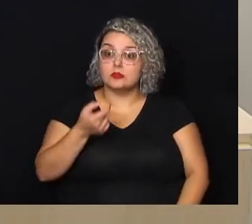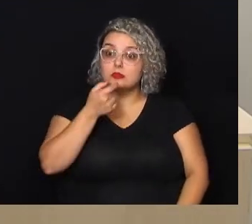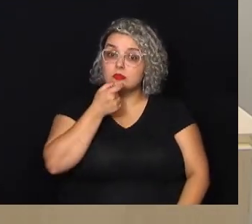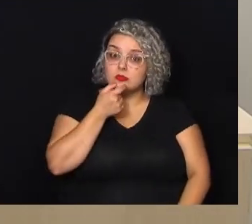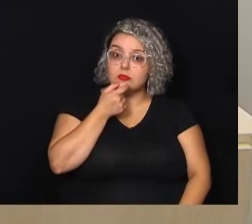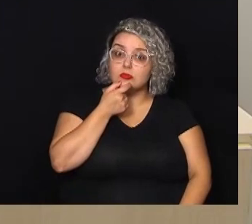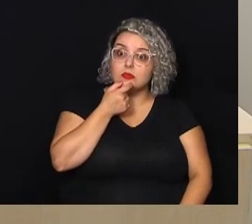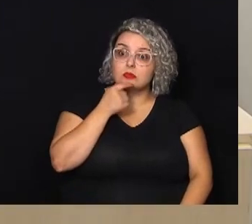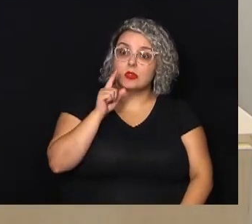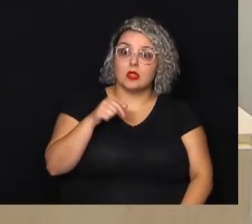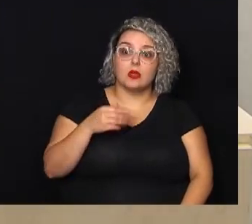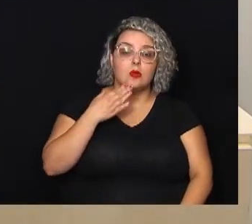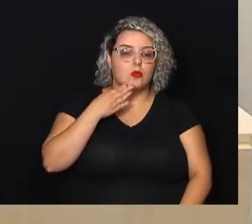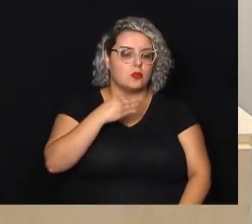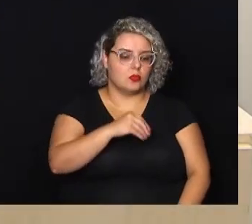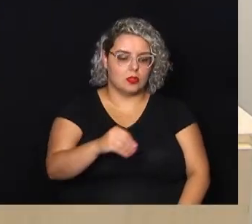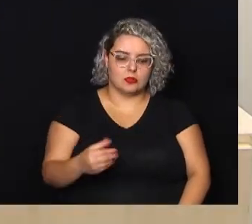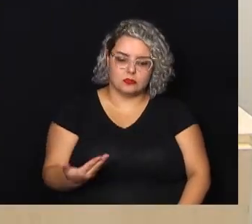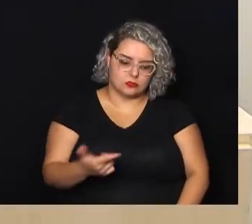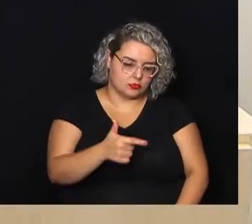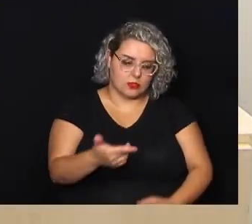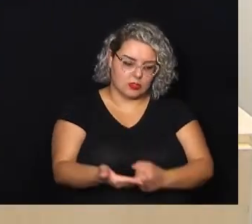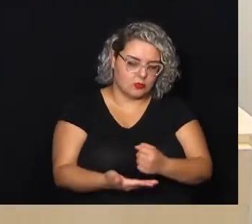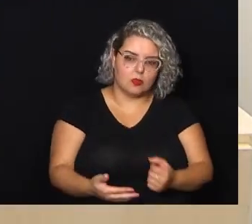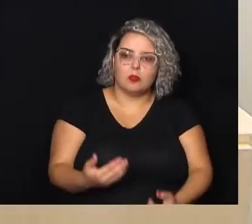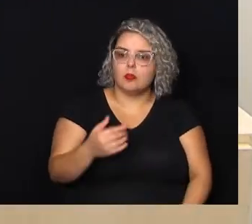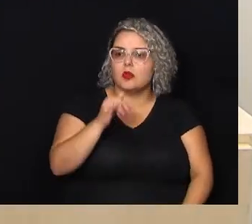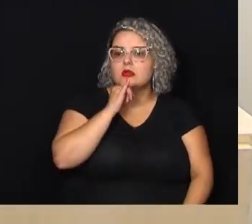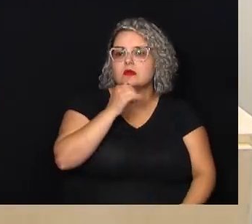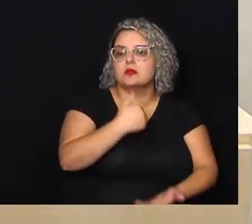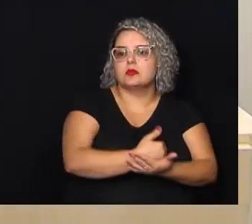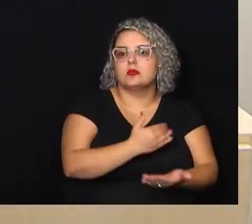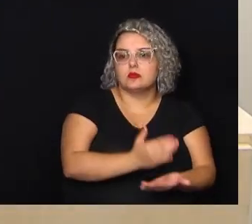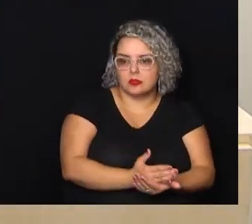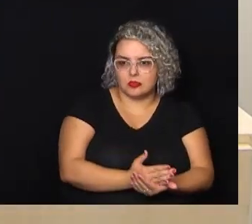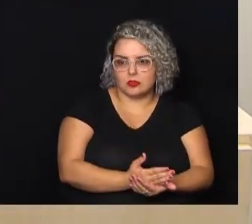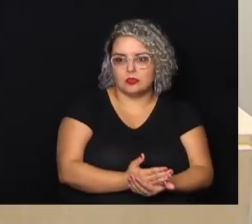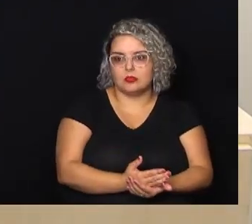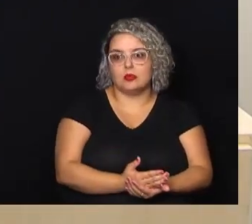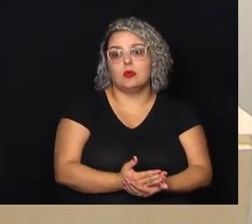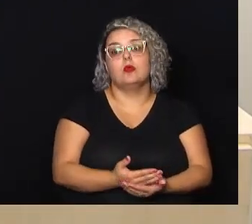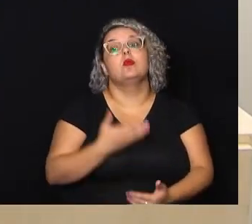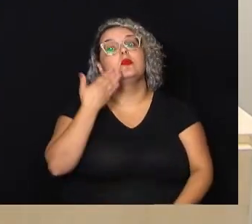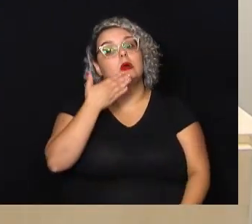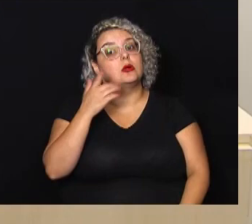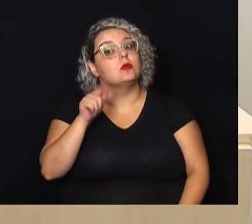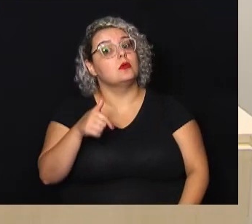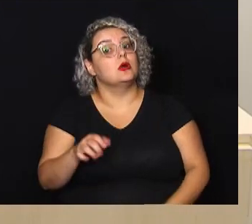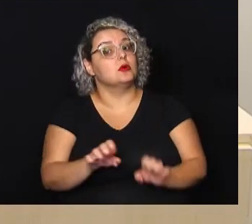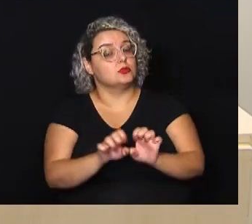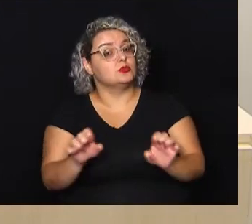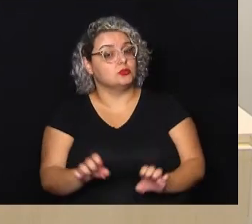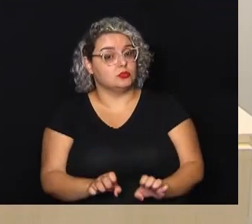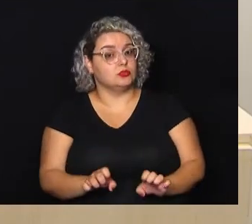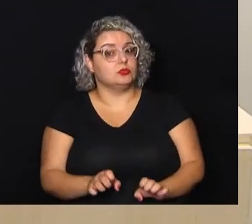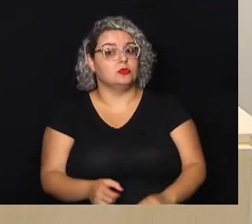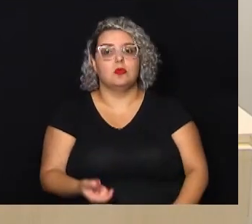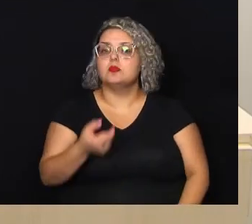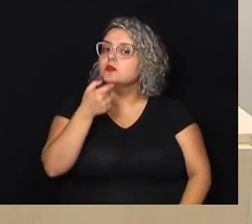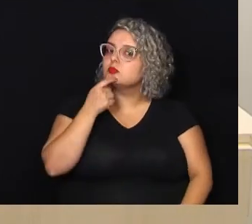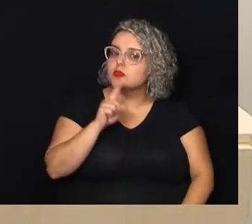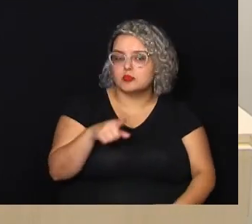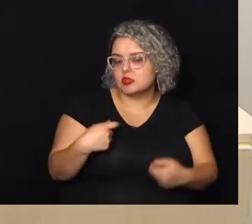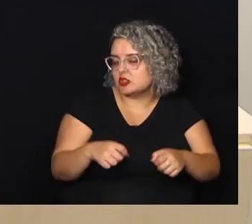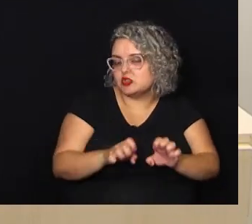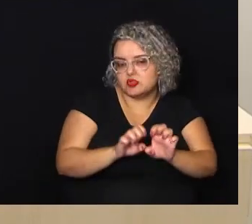é um ponto que o açúcar não serve tanto de estrutura. Vamos supor, um bolo normalmente, o açúcar serve de estrutura. Então, o biscoito não precisa tanto de